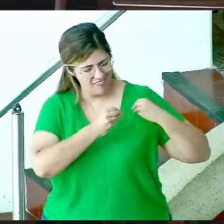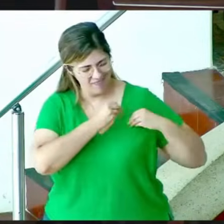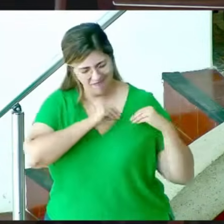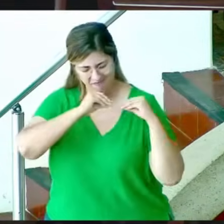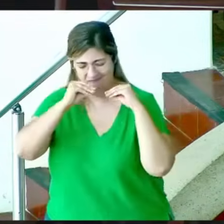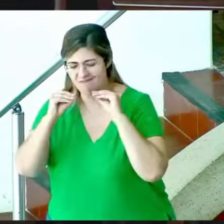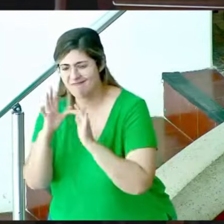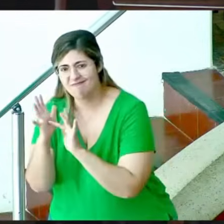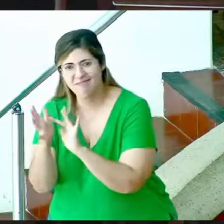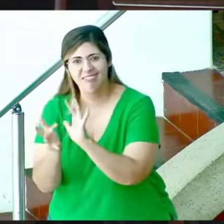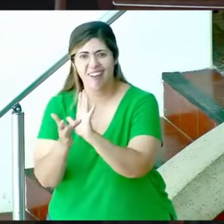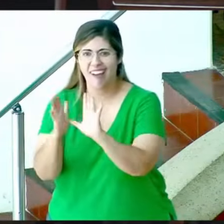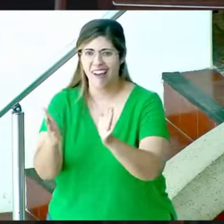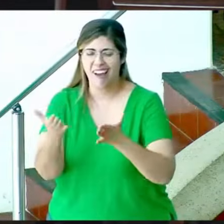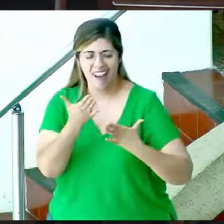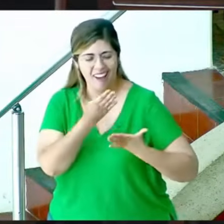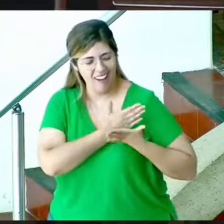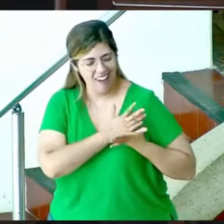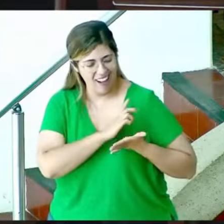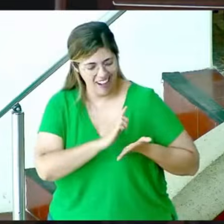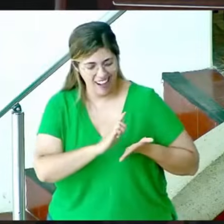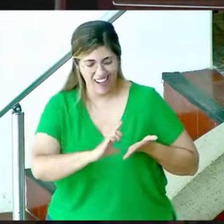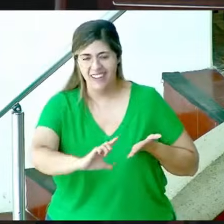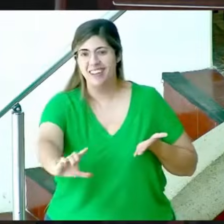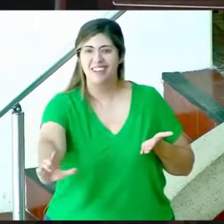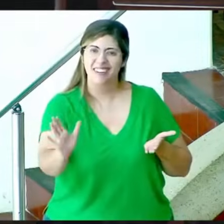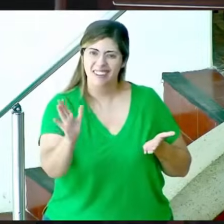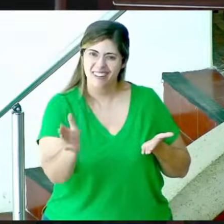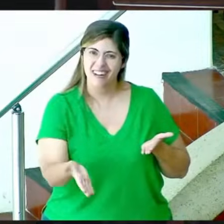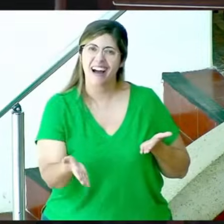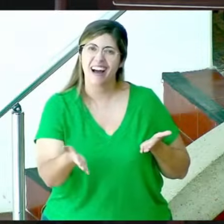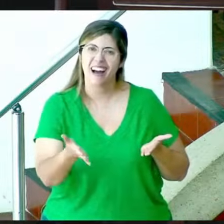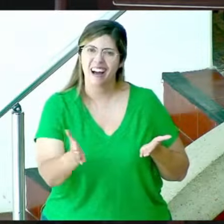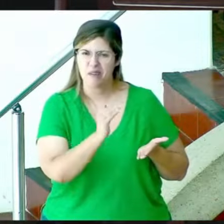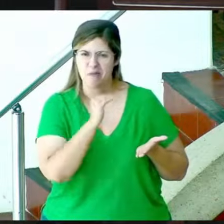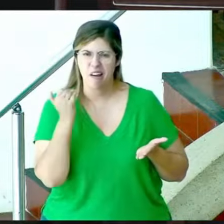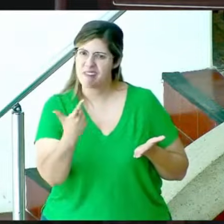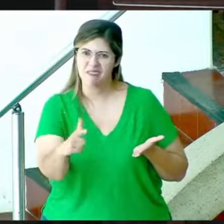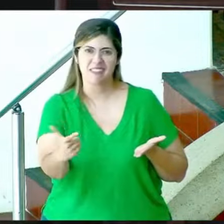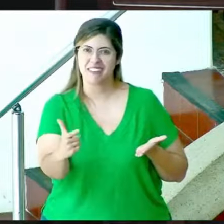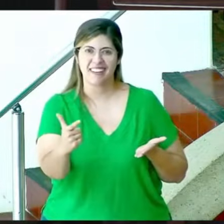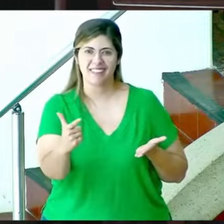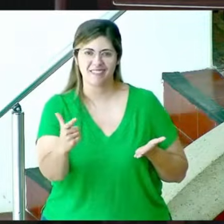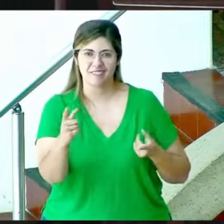convertidos a Deus, os pecados já não nos matam mais.